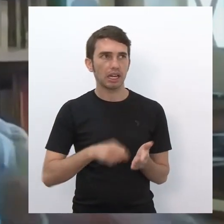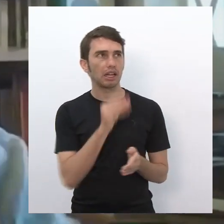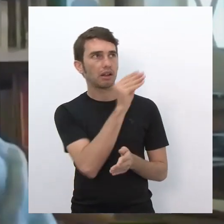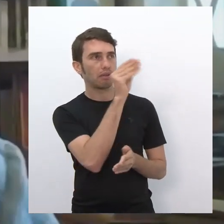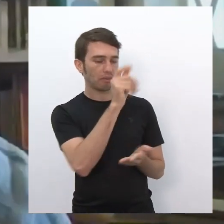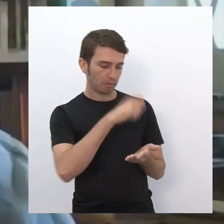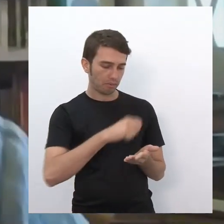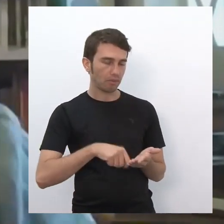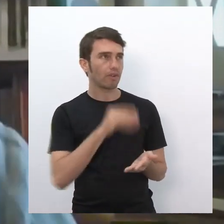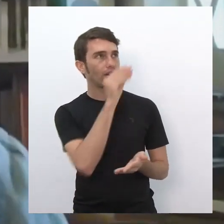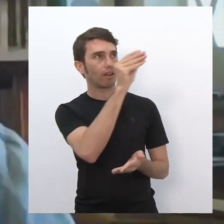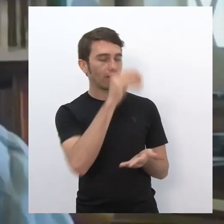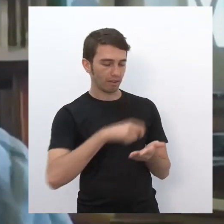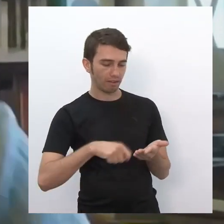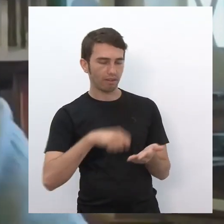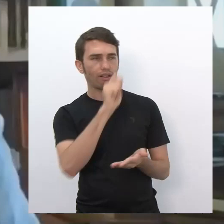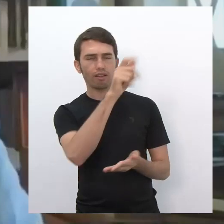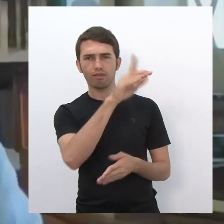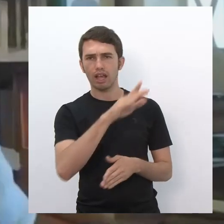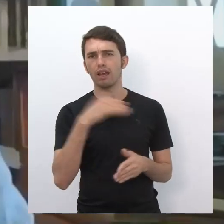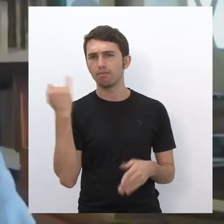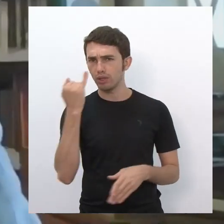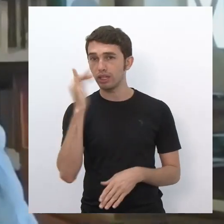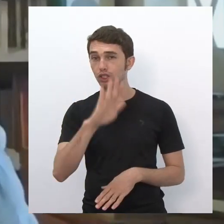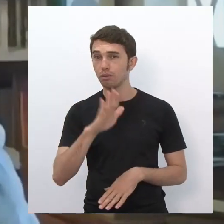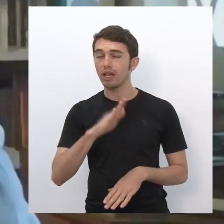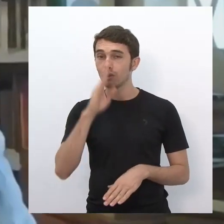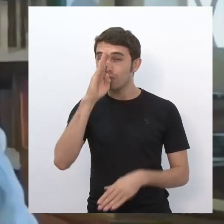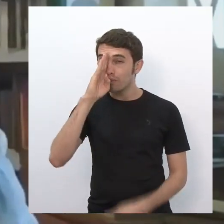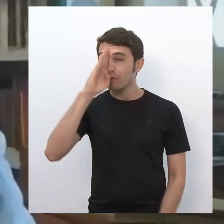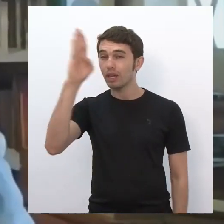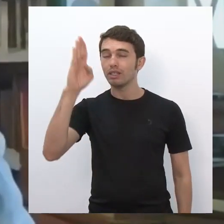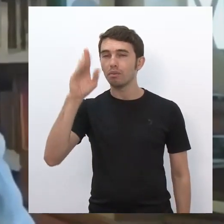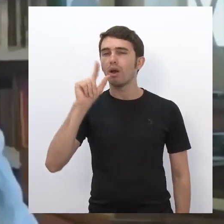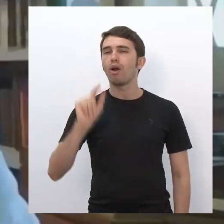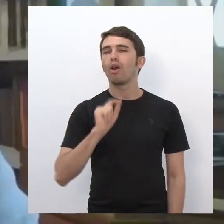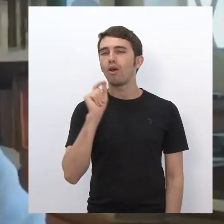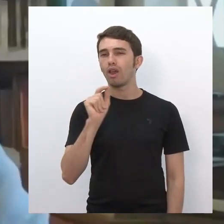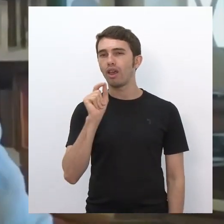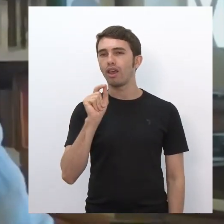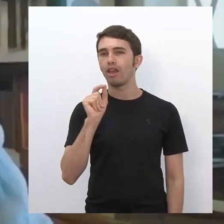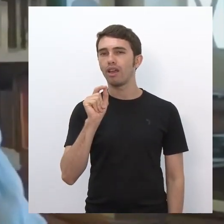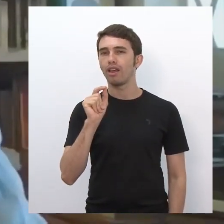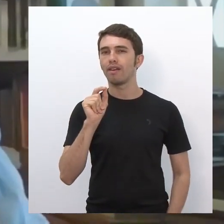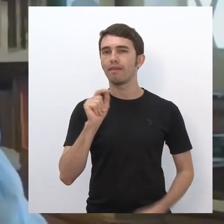mas não é essencial, né? Essencial é